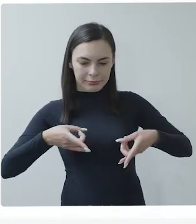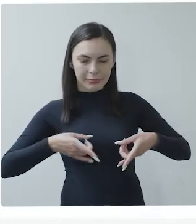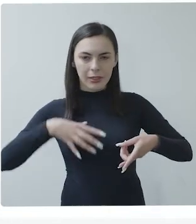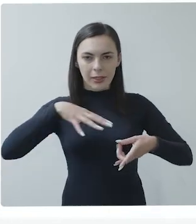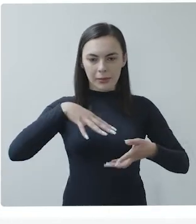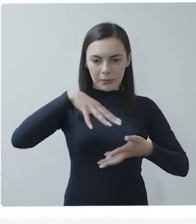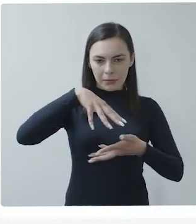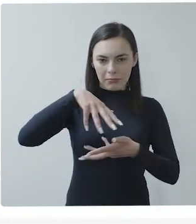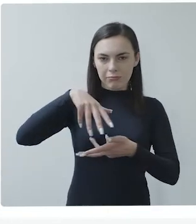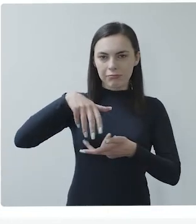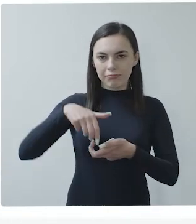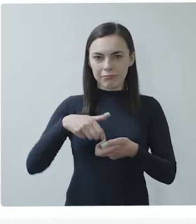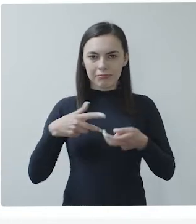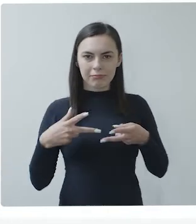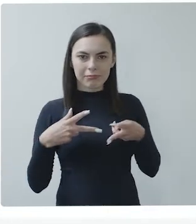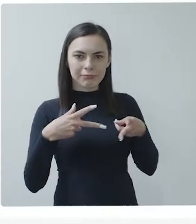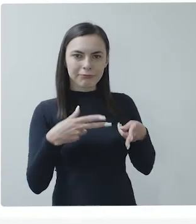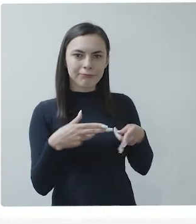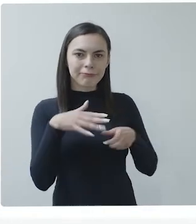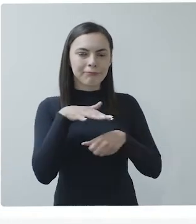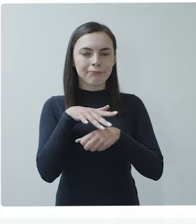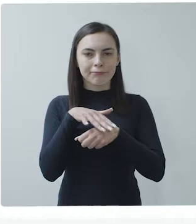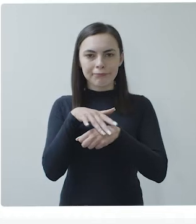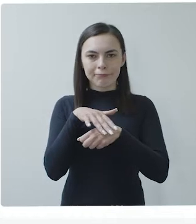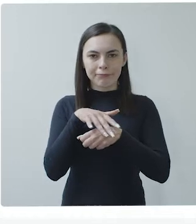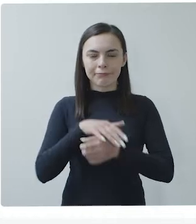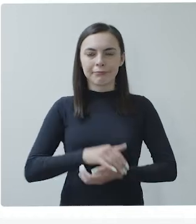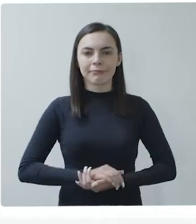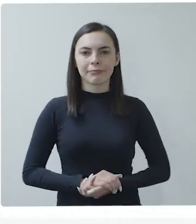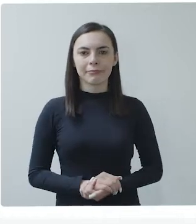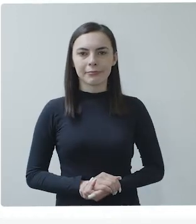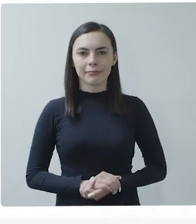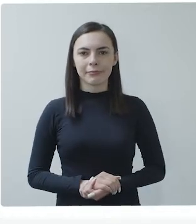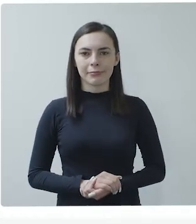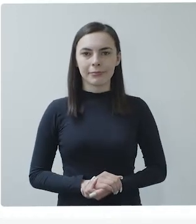Terra deitado na cama, doente.